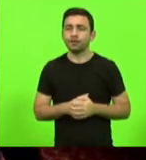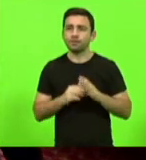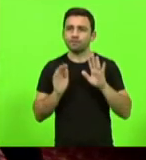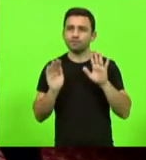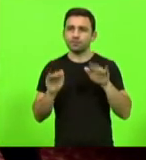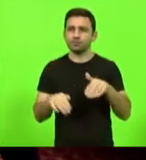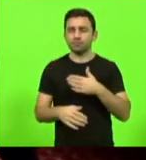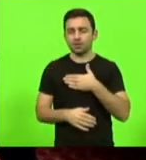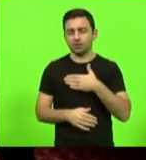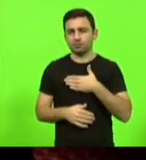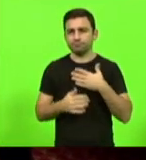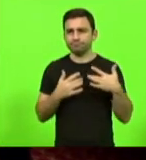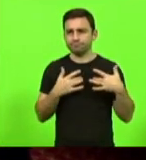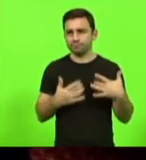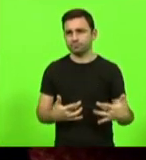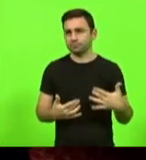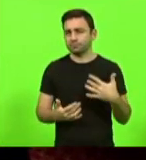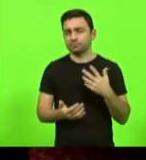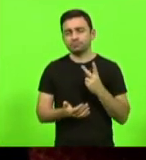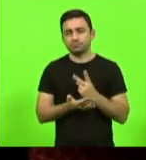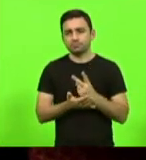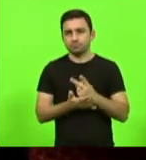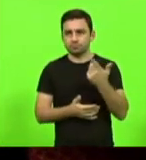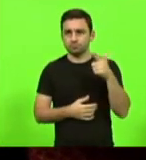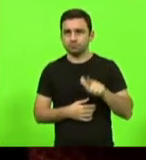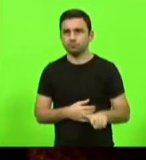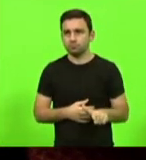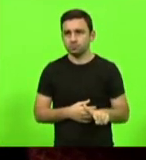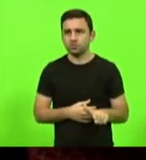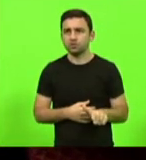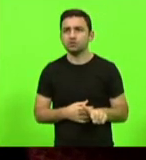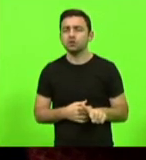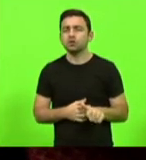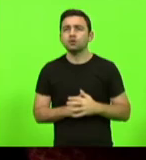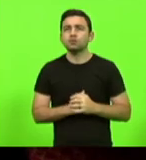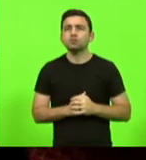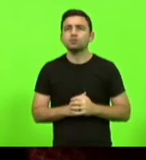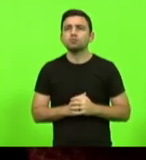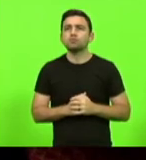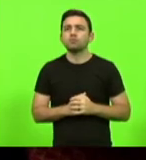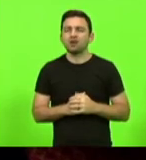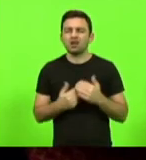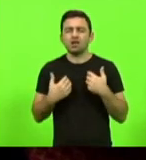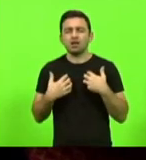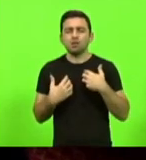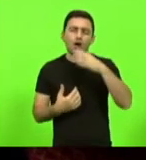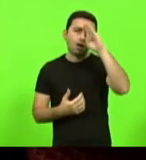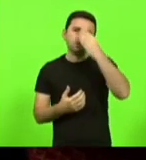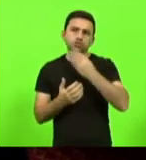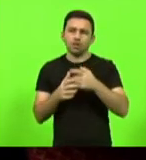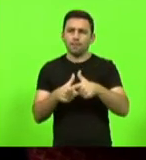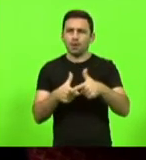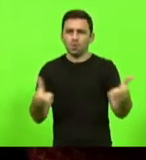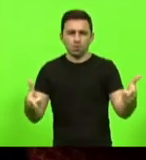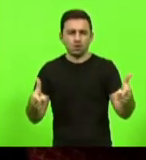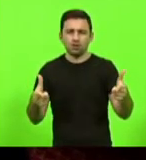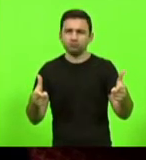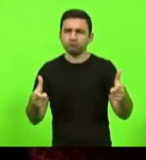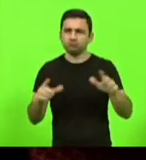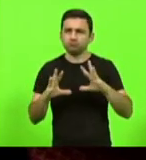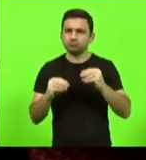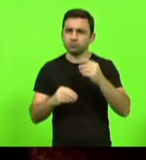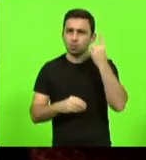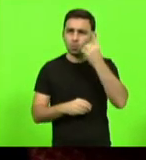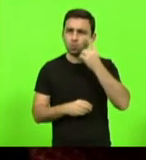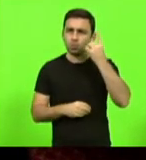colocar à disposição novamente. Nós temos feito aqui o Parlamento, quero crer que a grande maioria, ou senão todos os deputados e